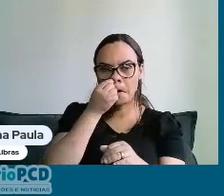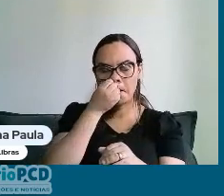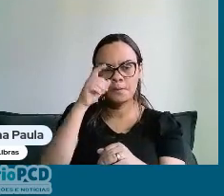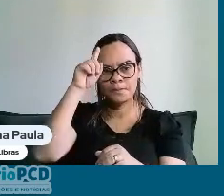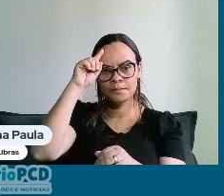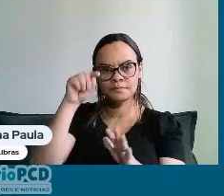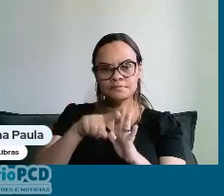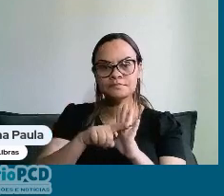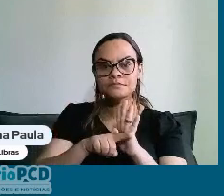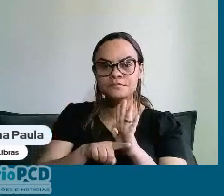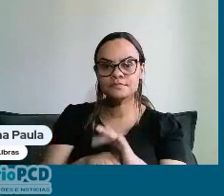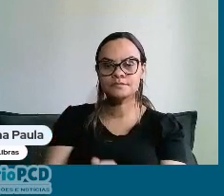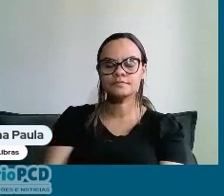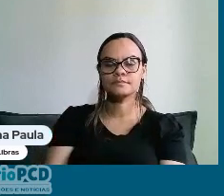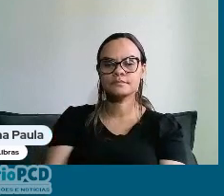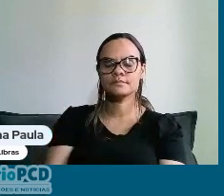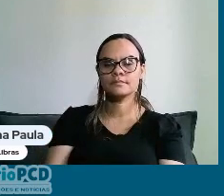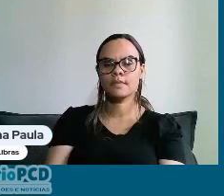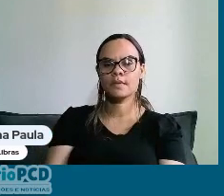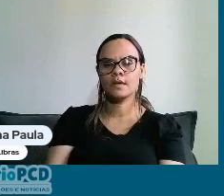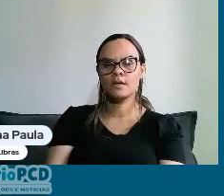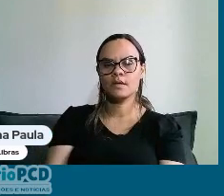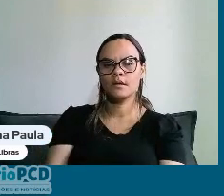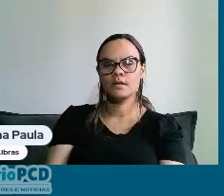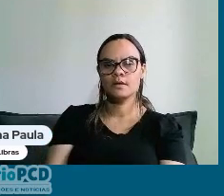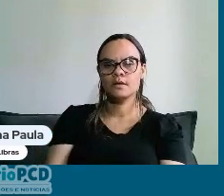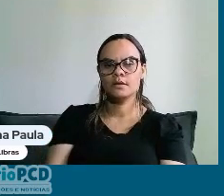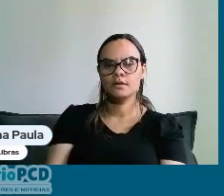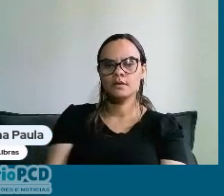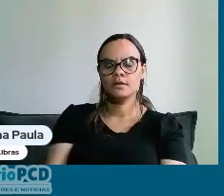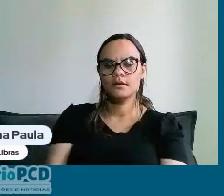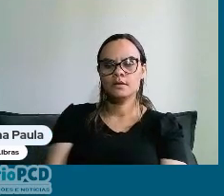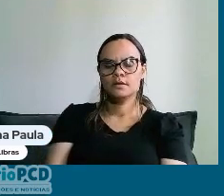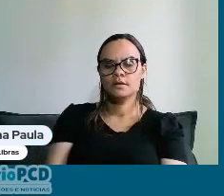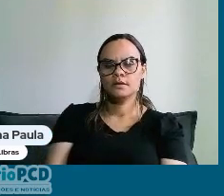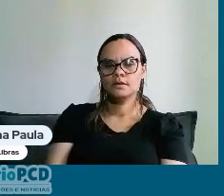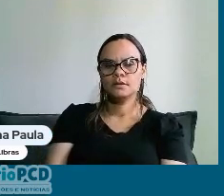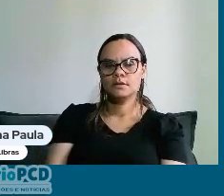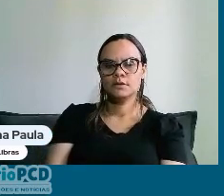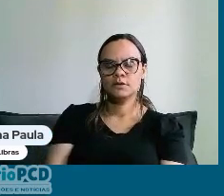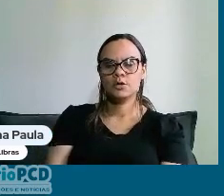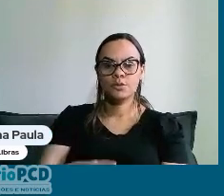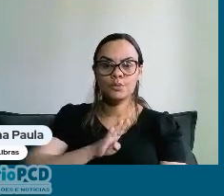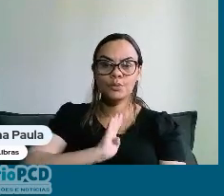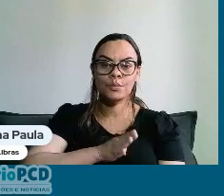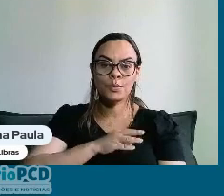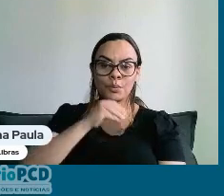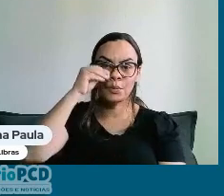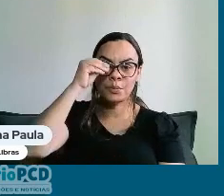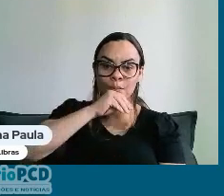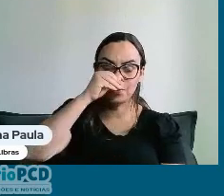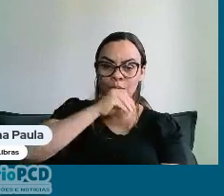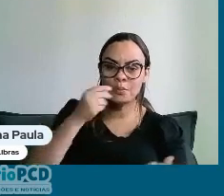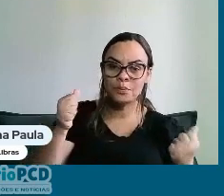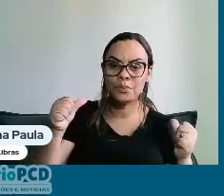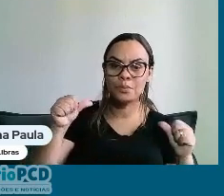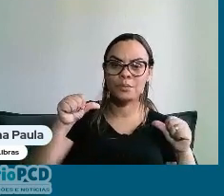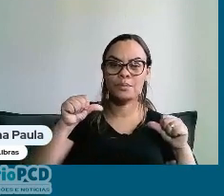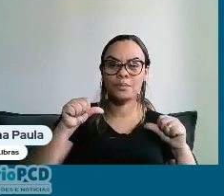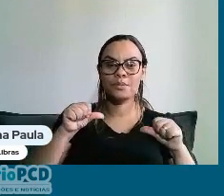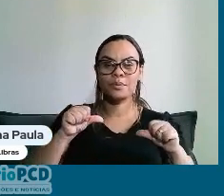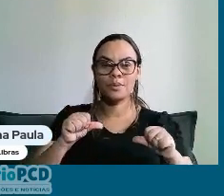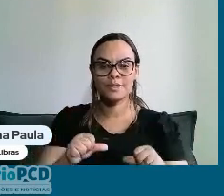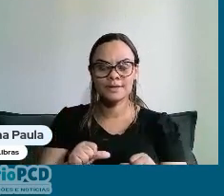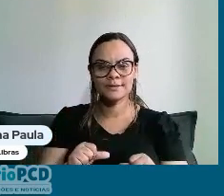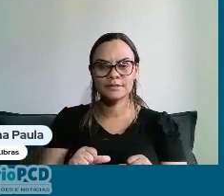dele, né? E devido aí à falência cardíaca, né? A gente fala muito de falência renal, mas nesse caso a gente vai estar falando de falência cardíaca, devido à